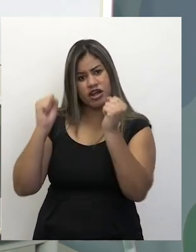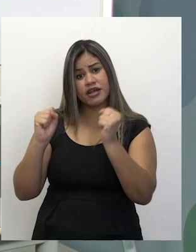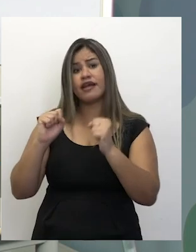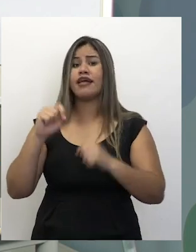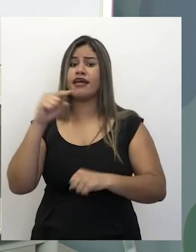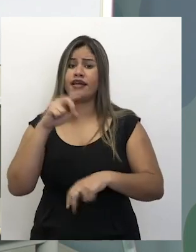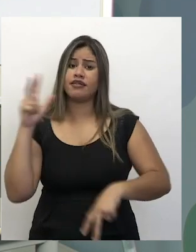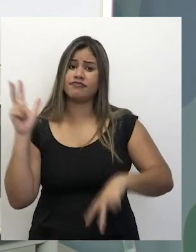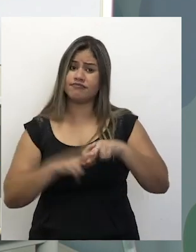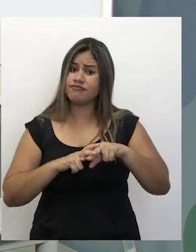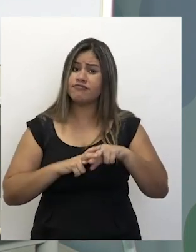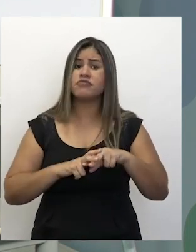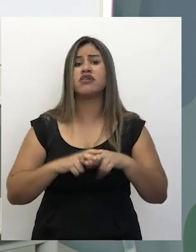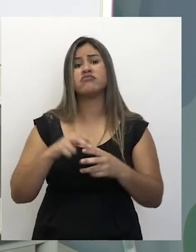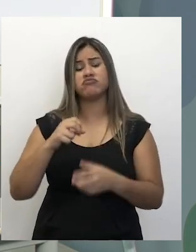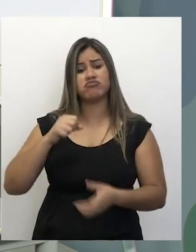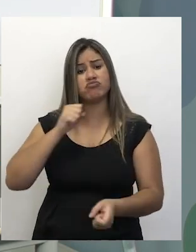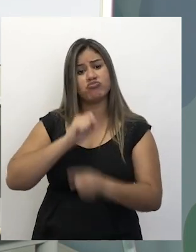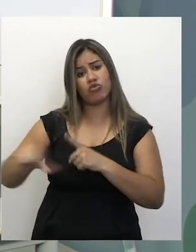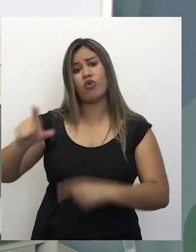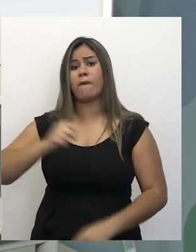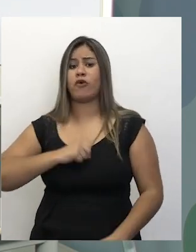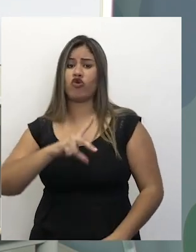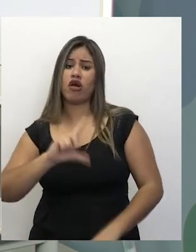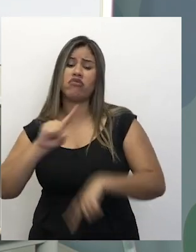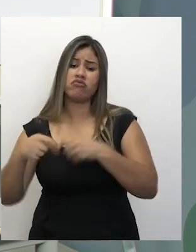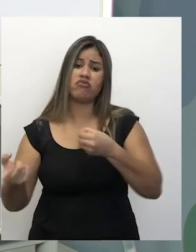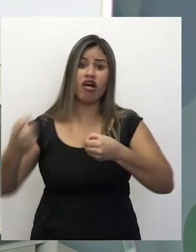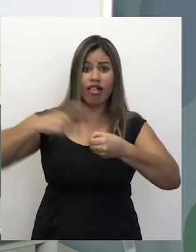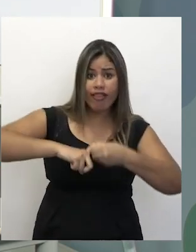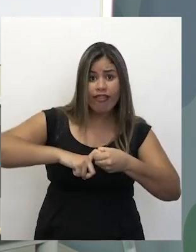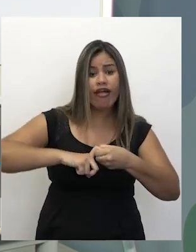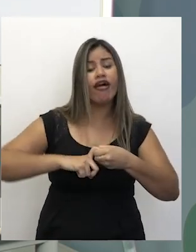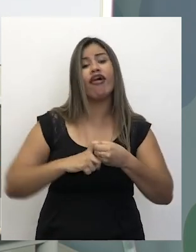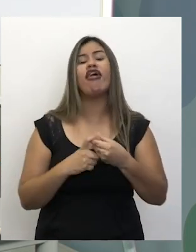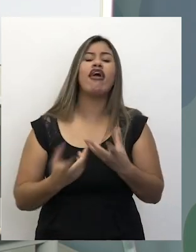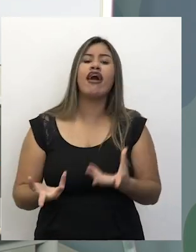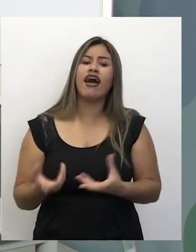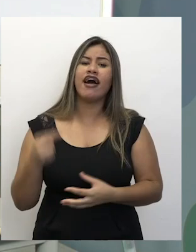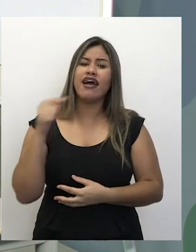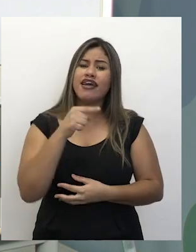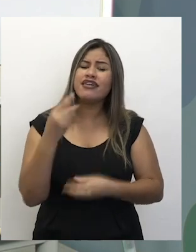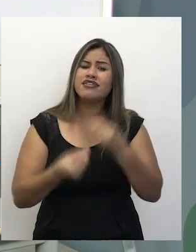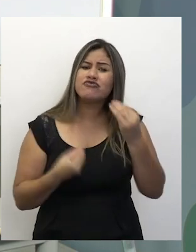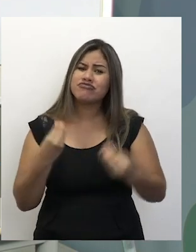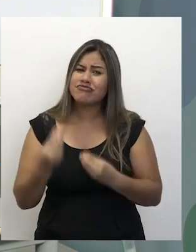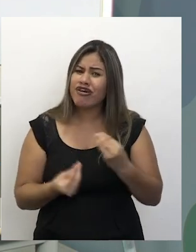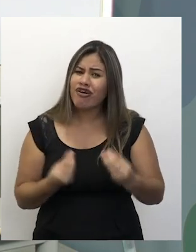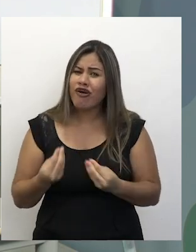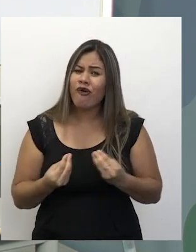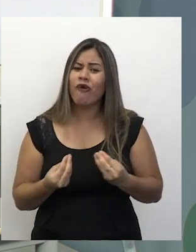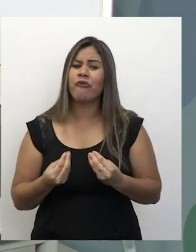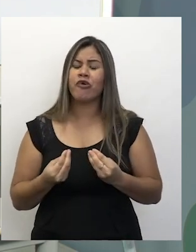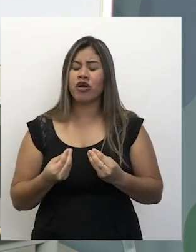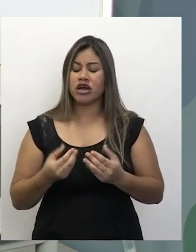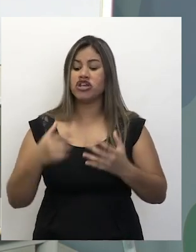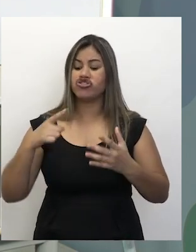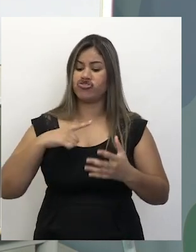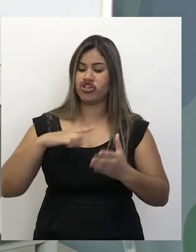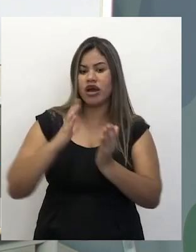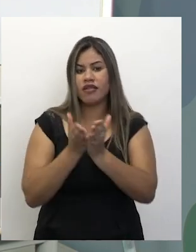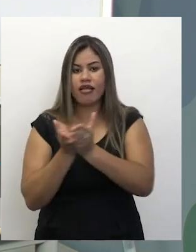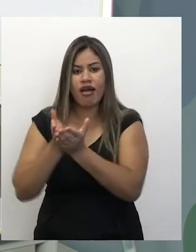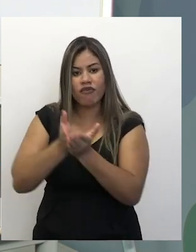exilado foi expulso de Portugal voltou né ou seja ele entrou no navio que ele tava